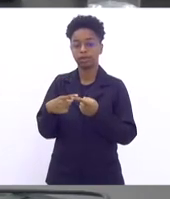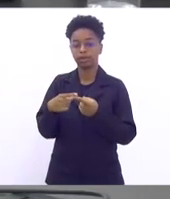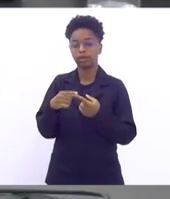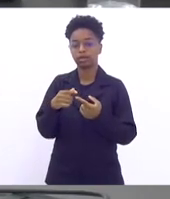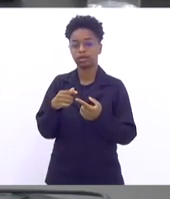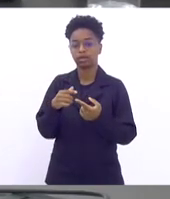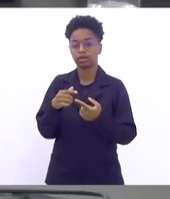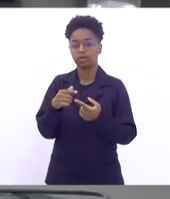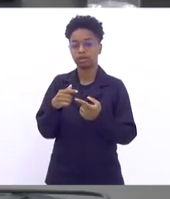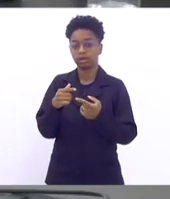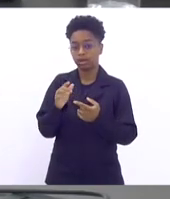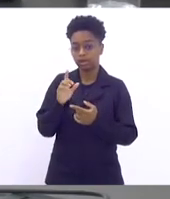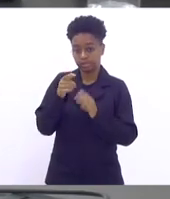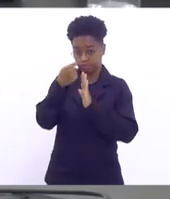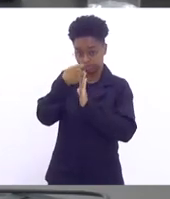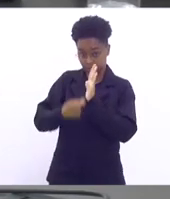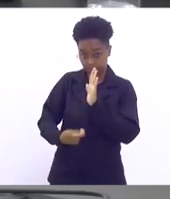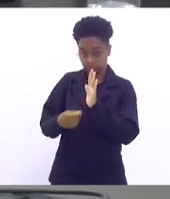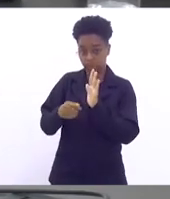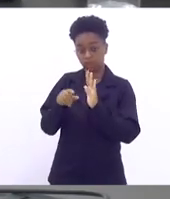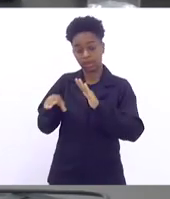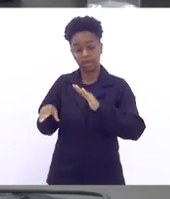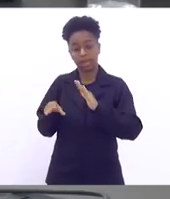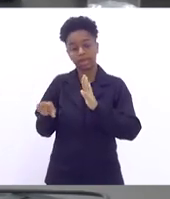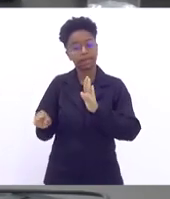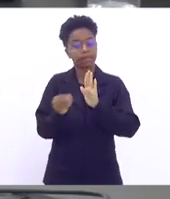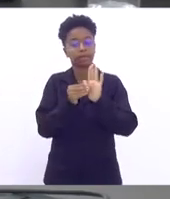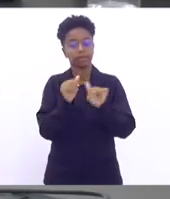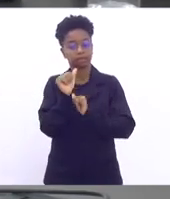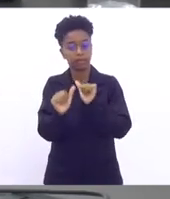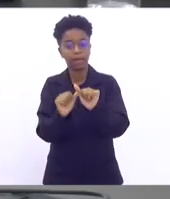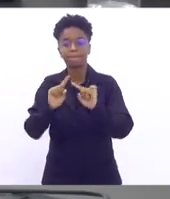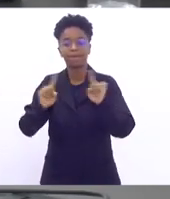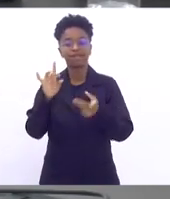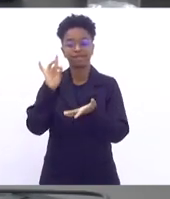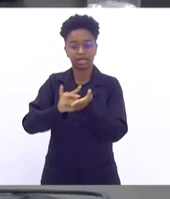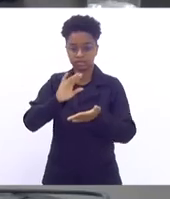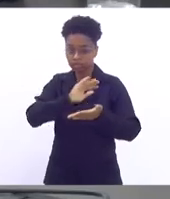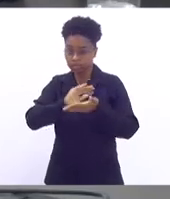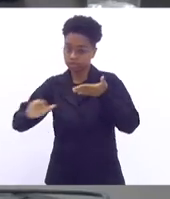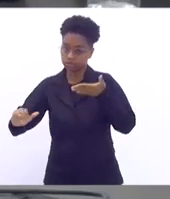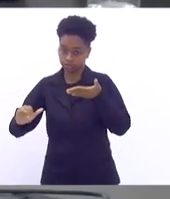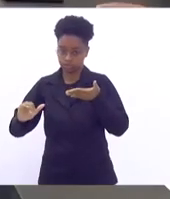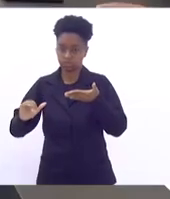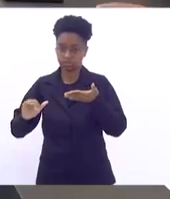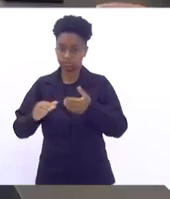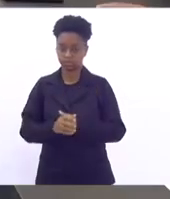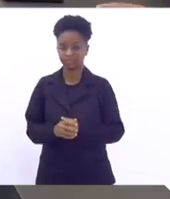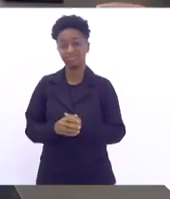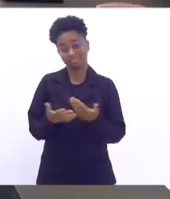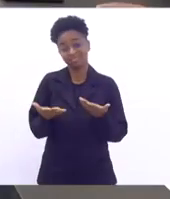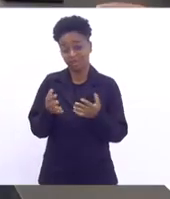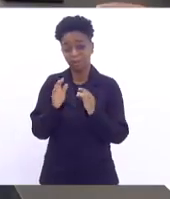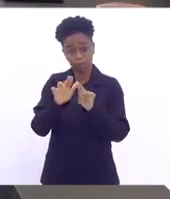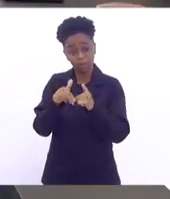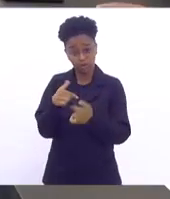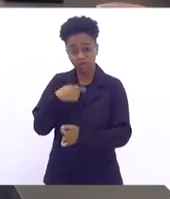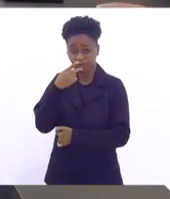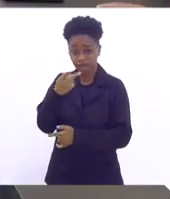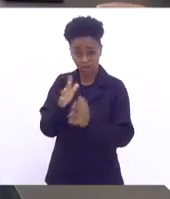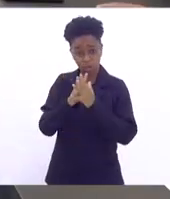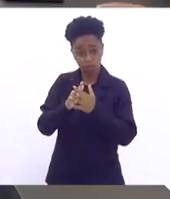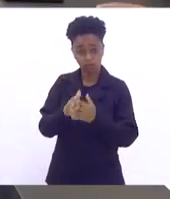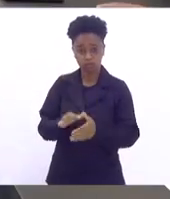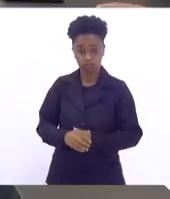sobre o texto de emenda modificativa mas na verdade é uma emenda supressiva Pois é mas por isso que eu tô botando que ficou